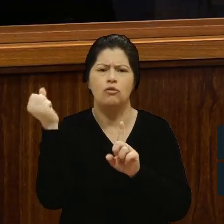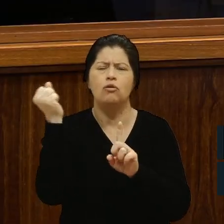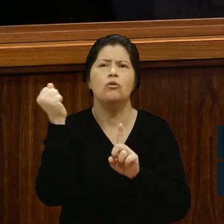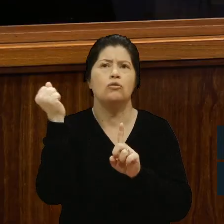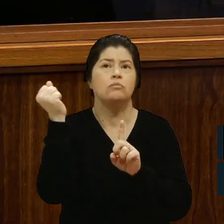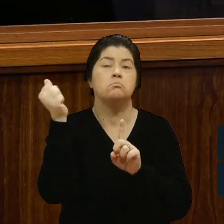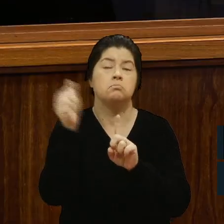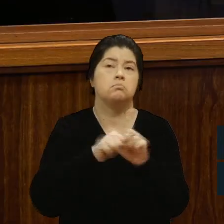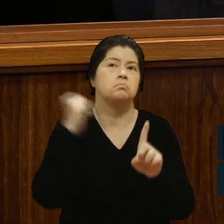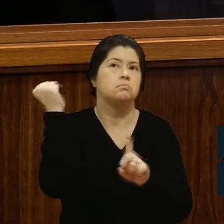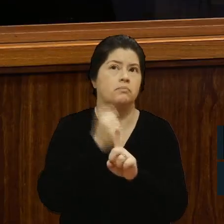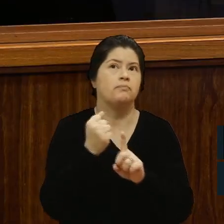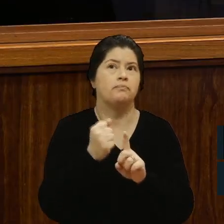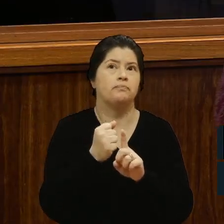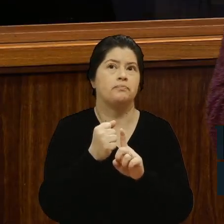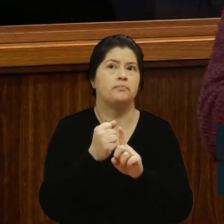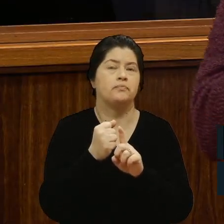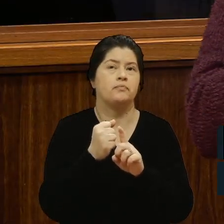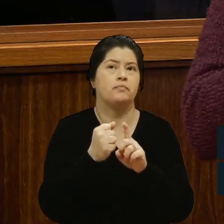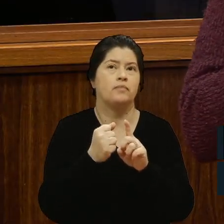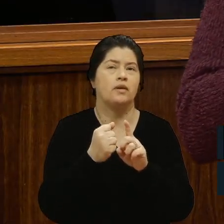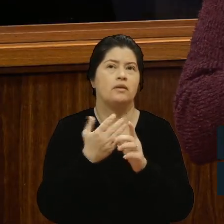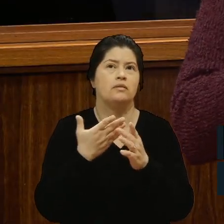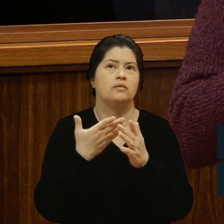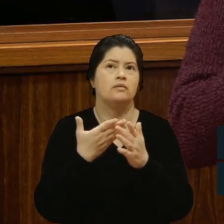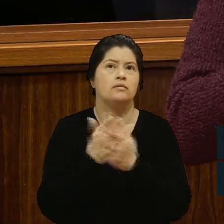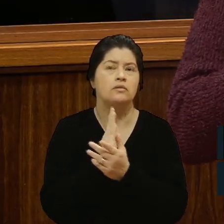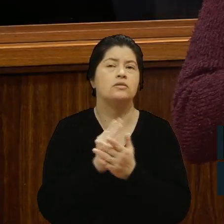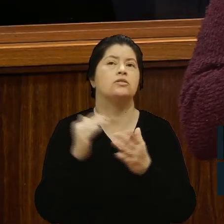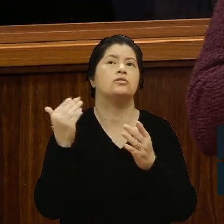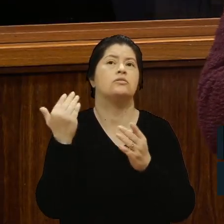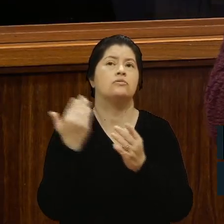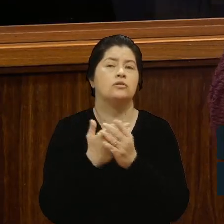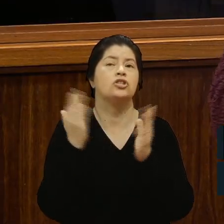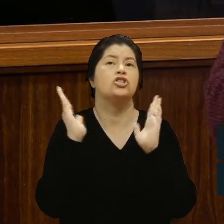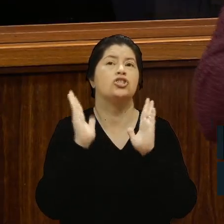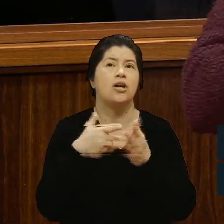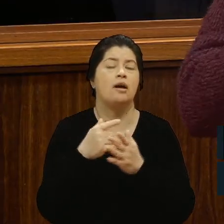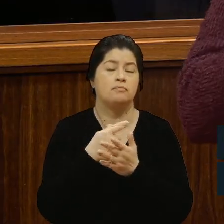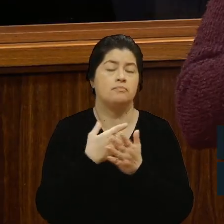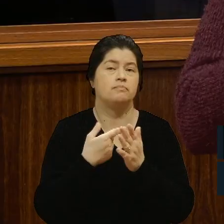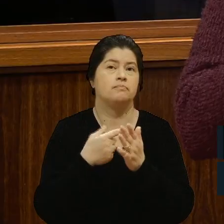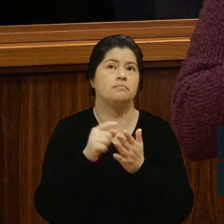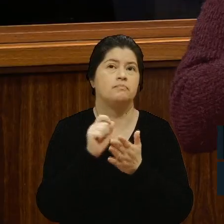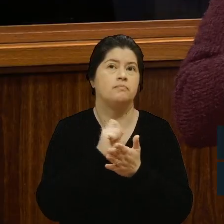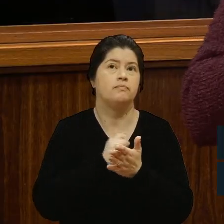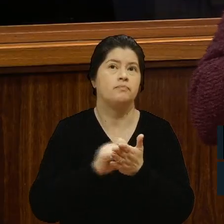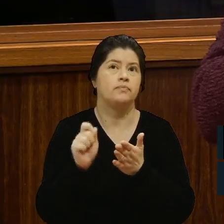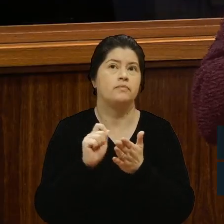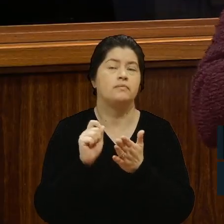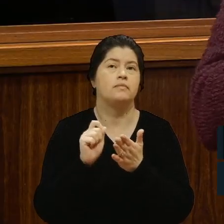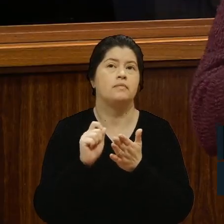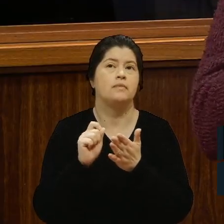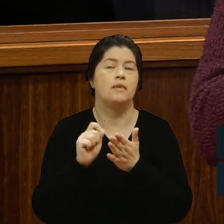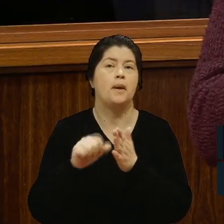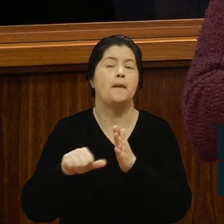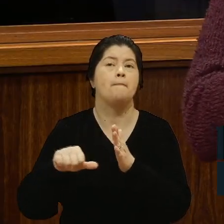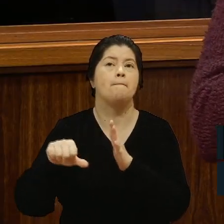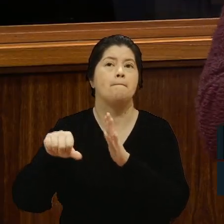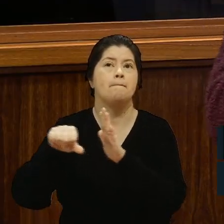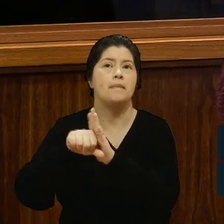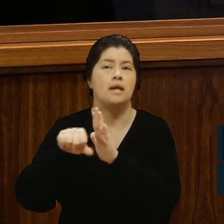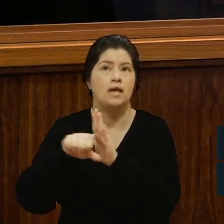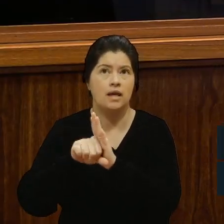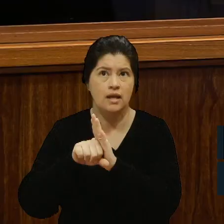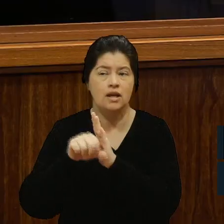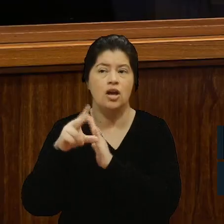sancionada pelo presidente Lula, já previu a pena mínima de 20